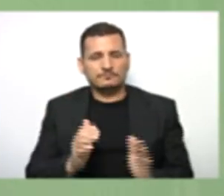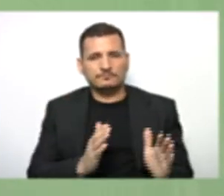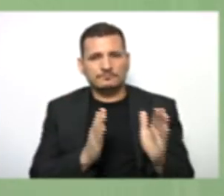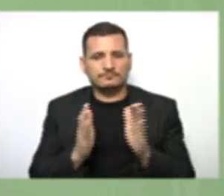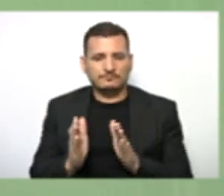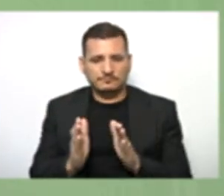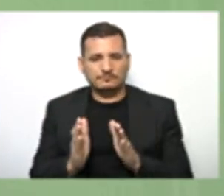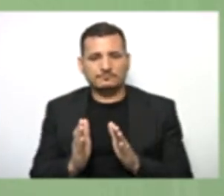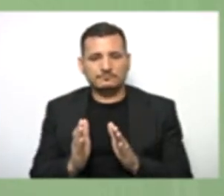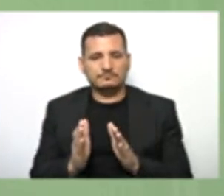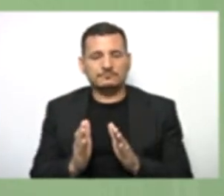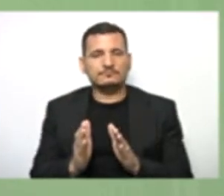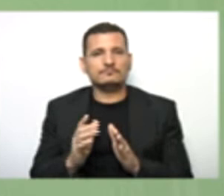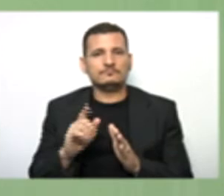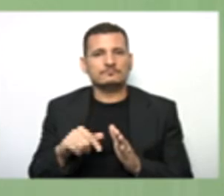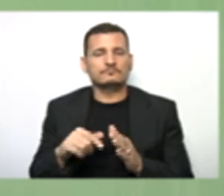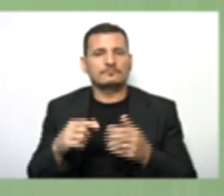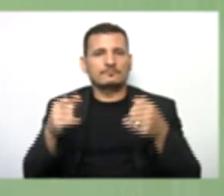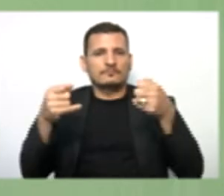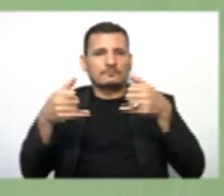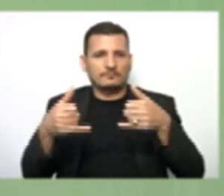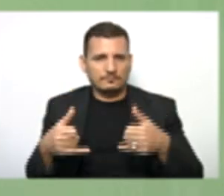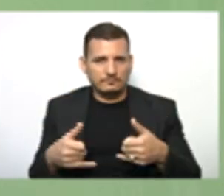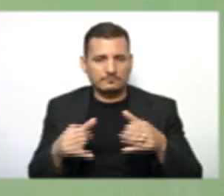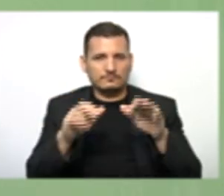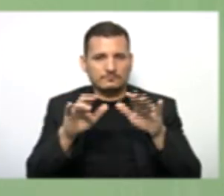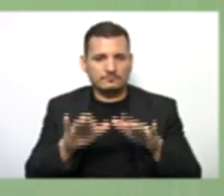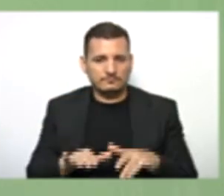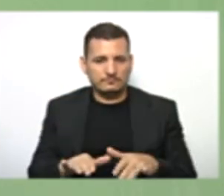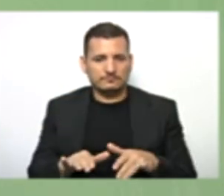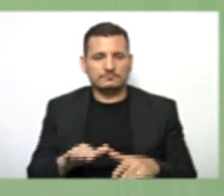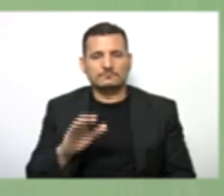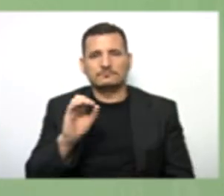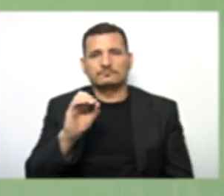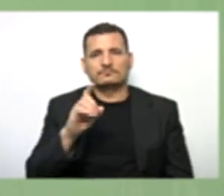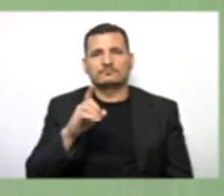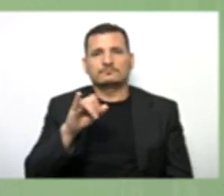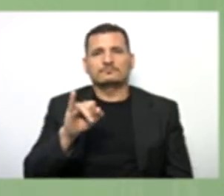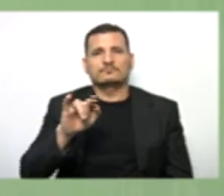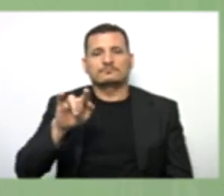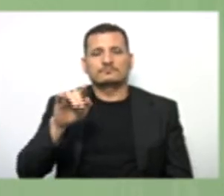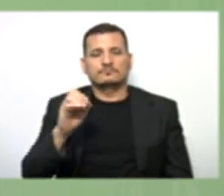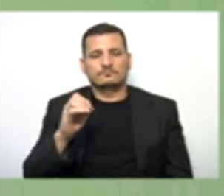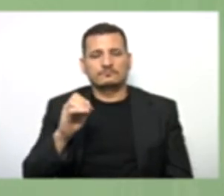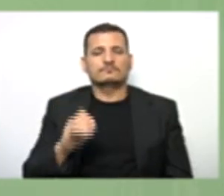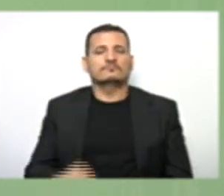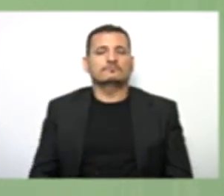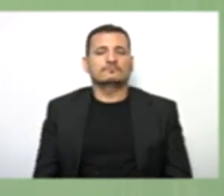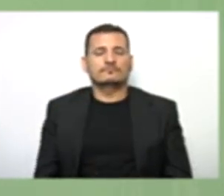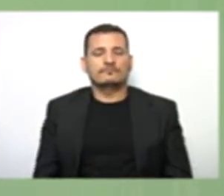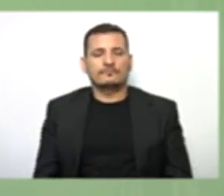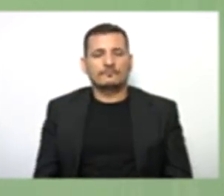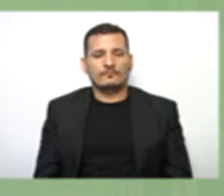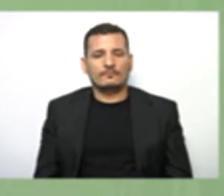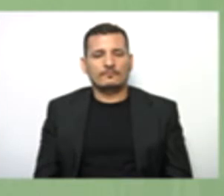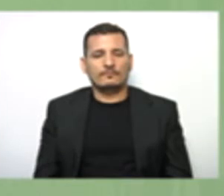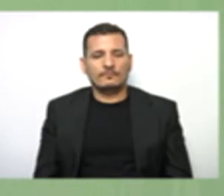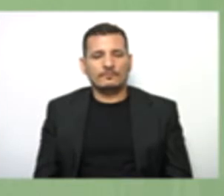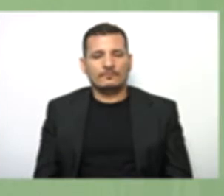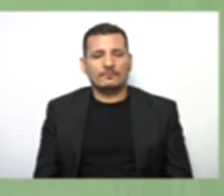o que a aluna falou, que é escrever o código, ok? Que a gente chama também de codificação do programa.